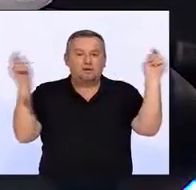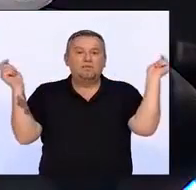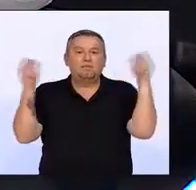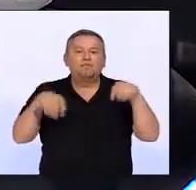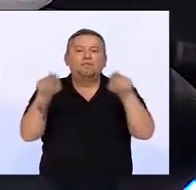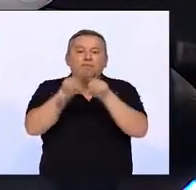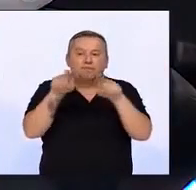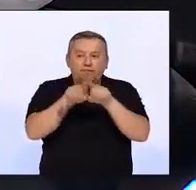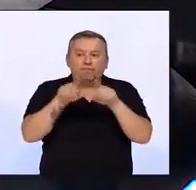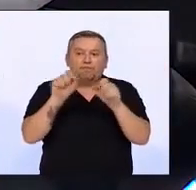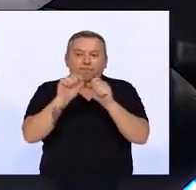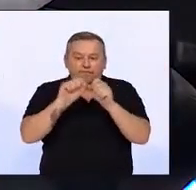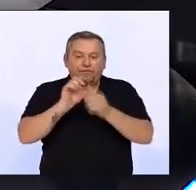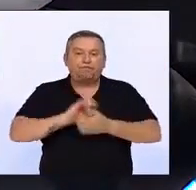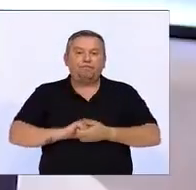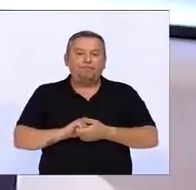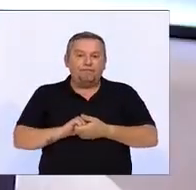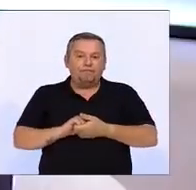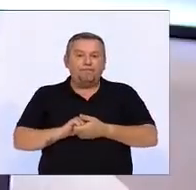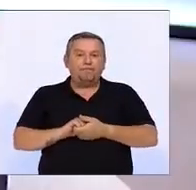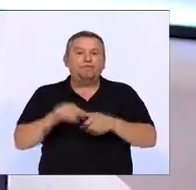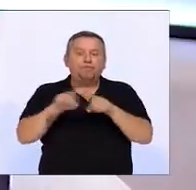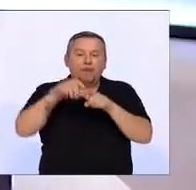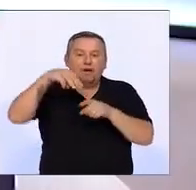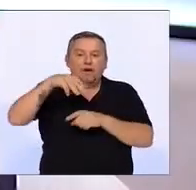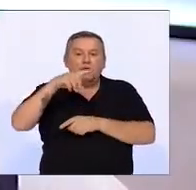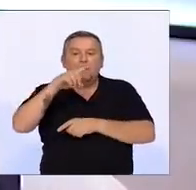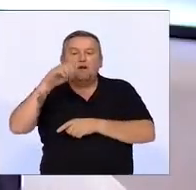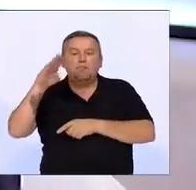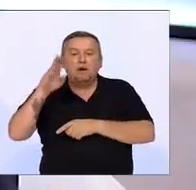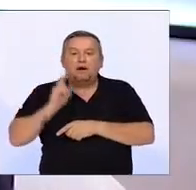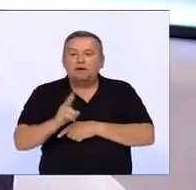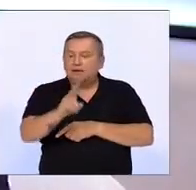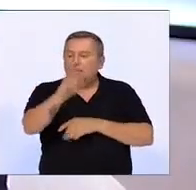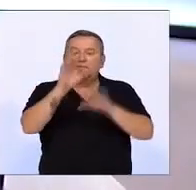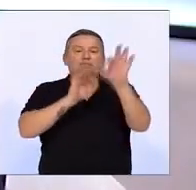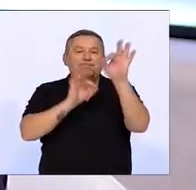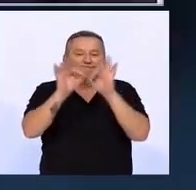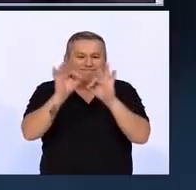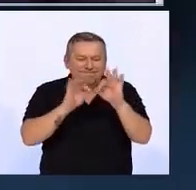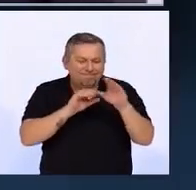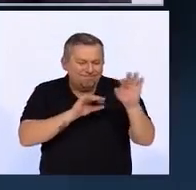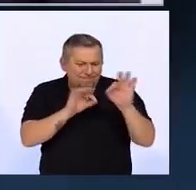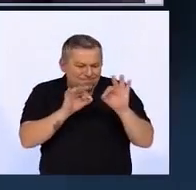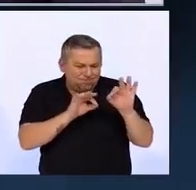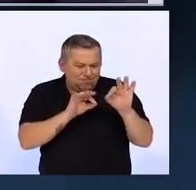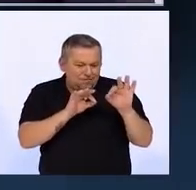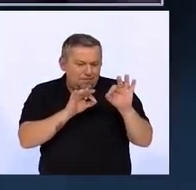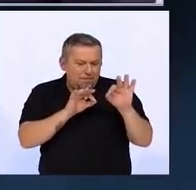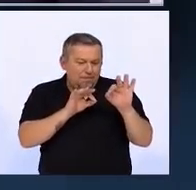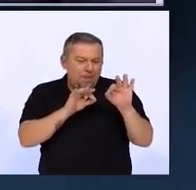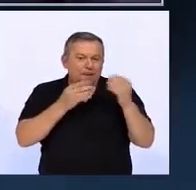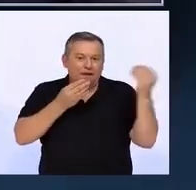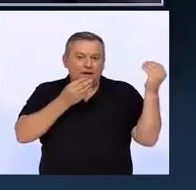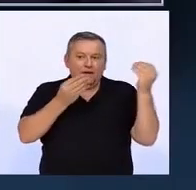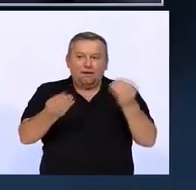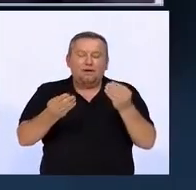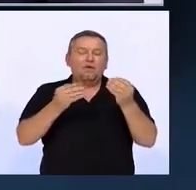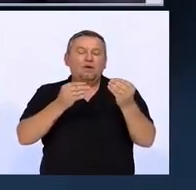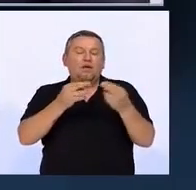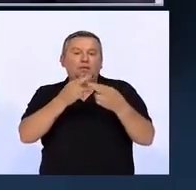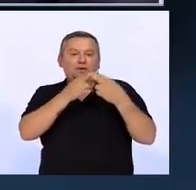de formar uma base... Eu queria voltar na questão do MDB. O MDB sempre articulou também, dando